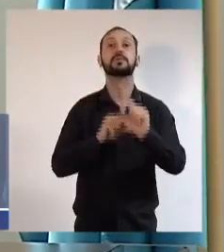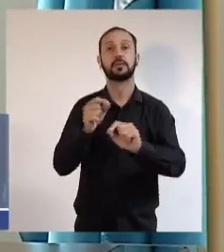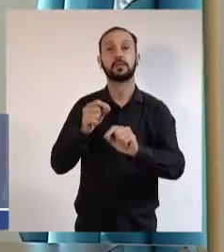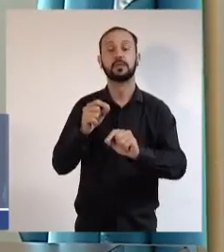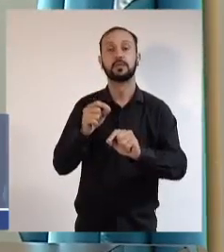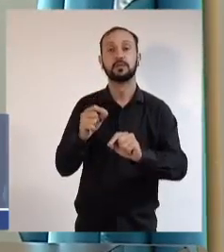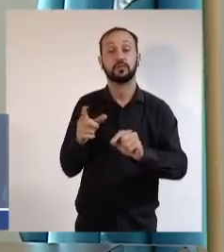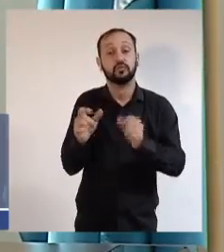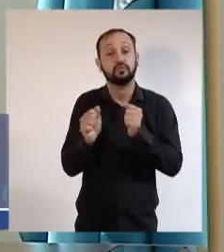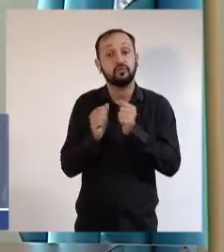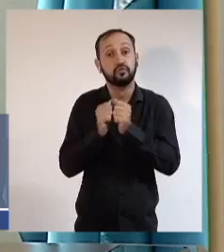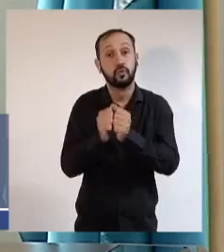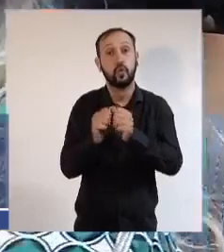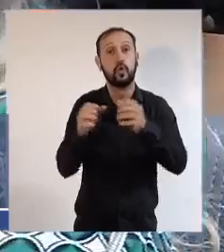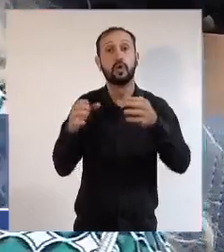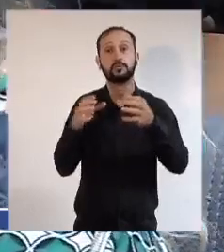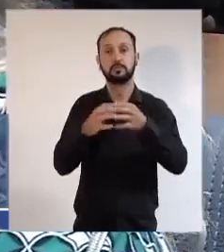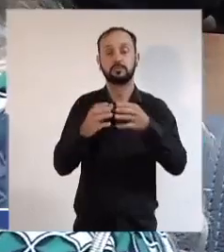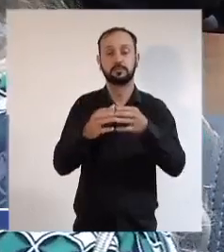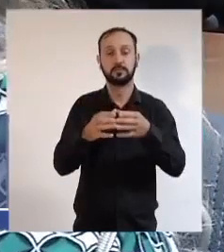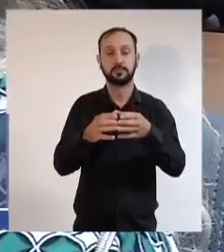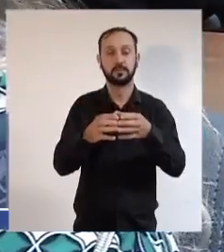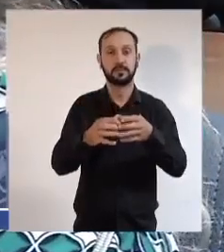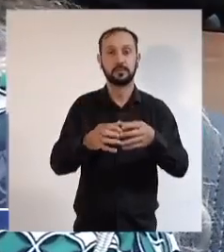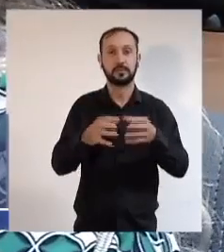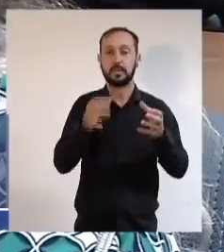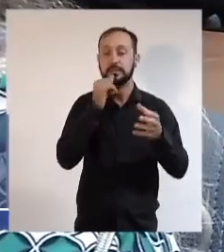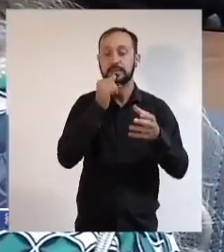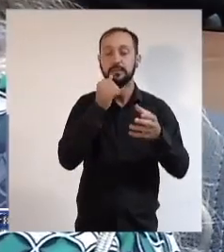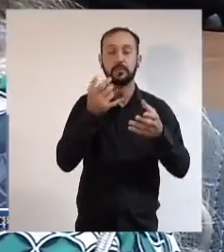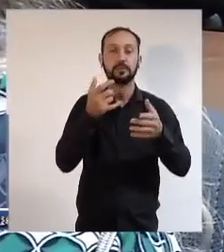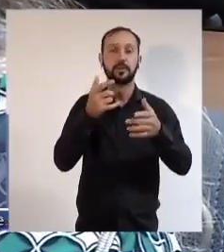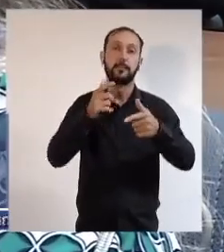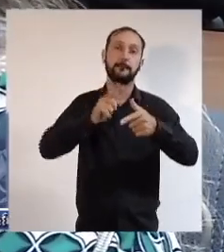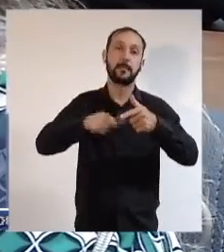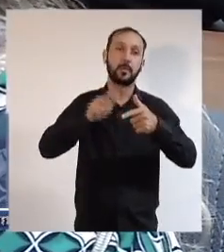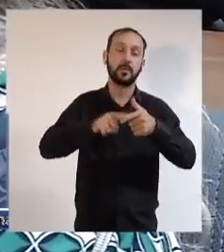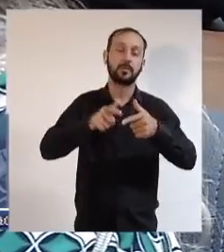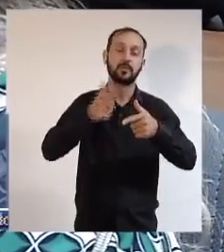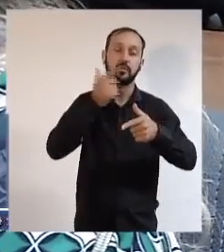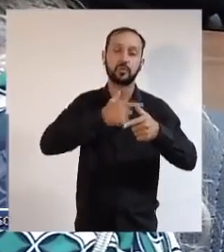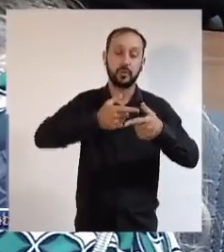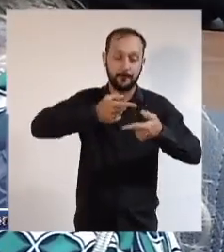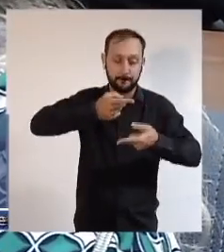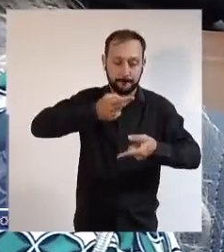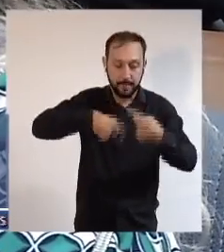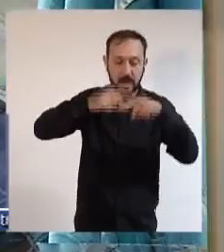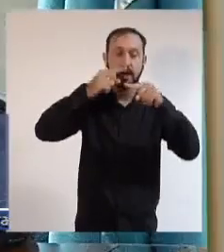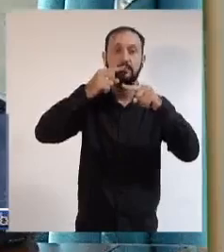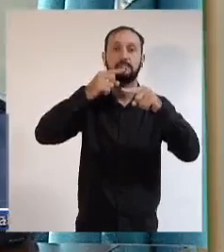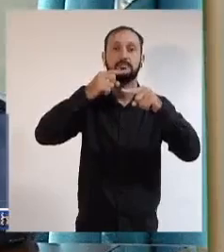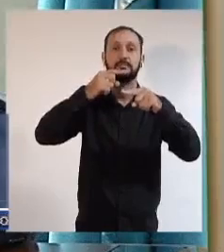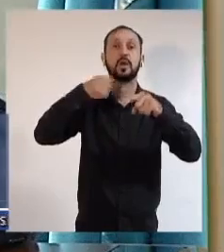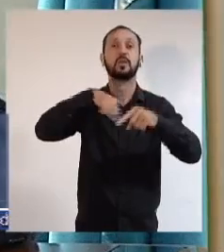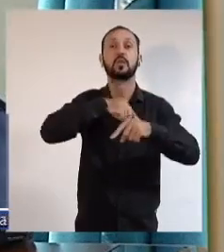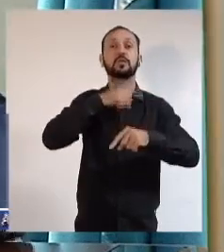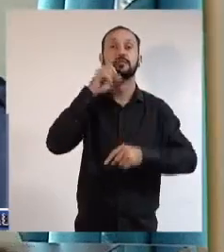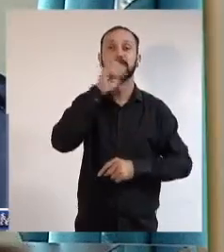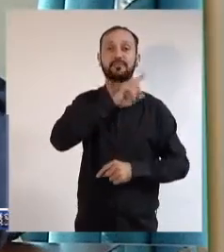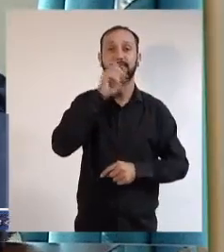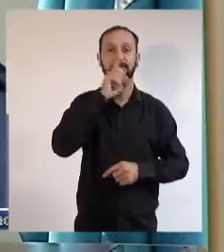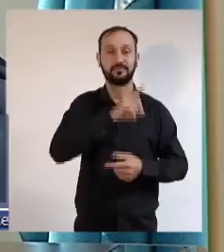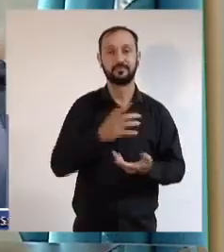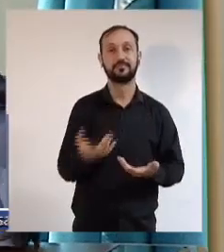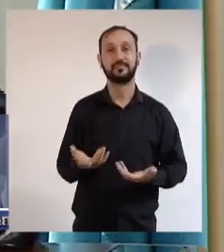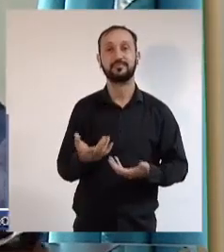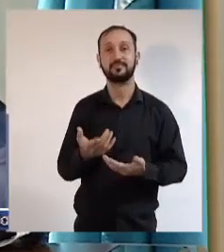buscarmos juntos superar as nossas deficiências porque